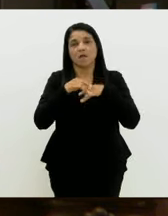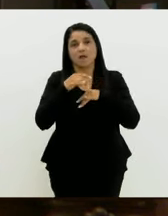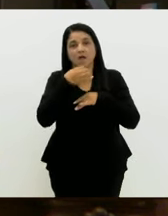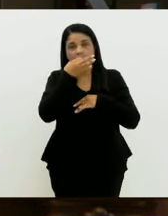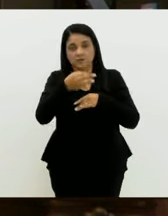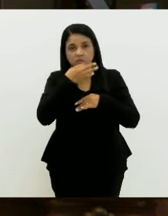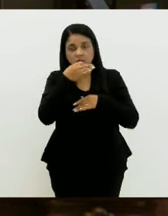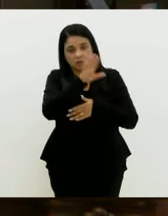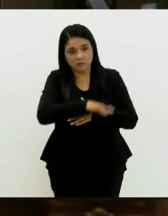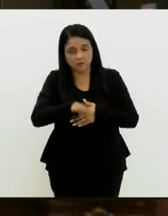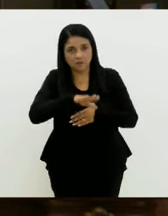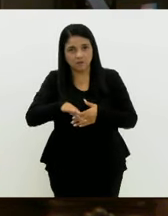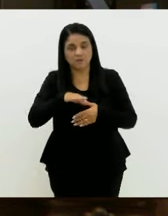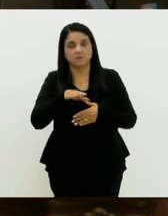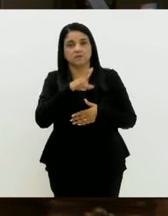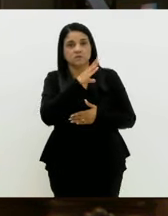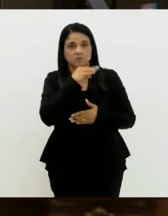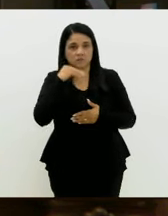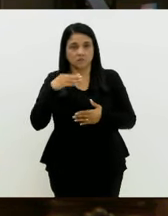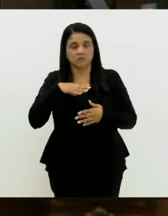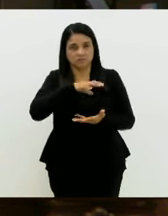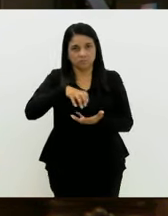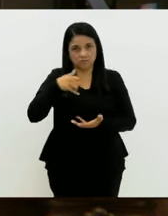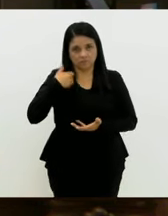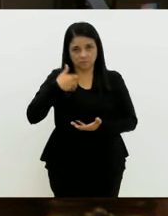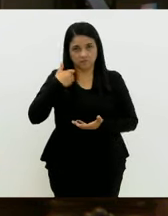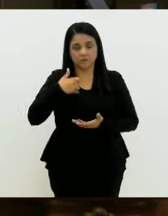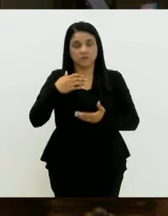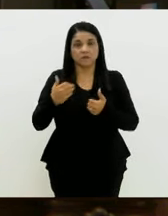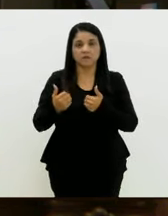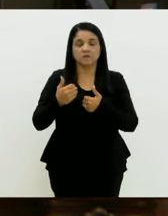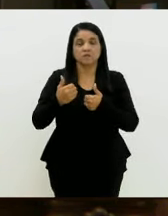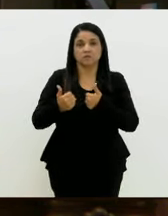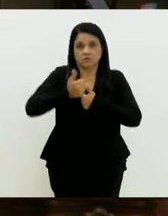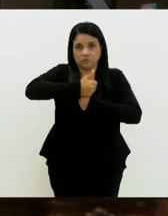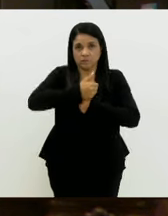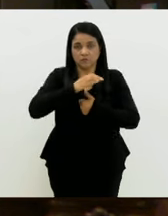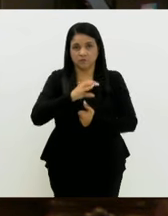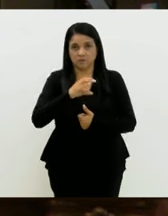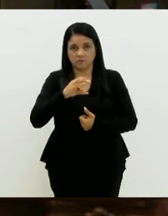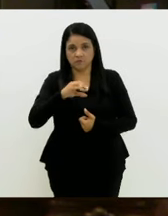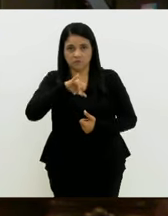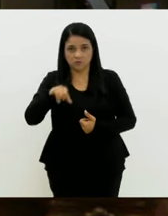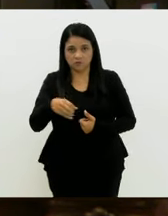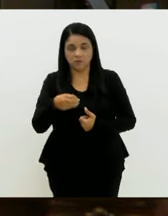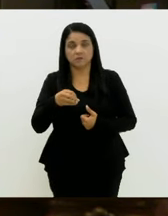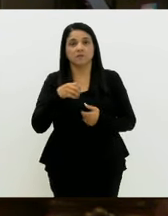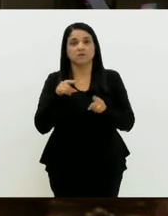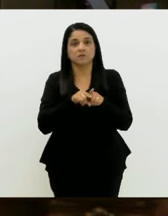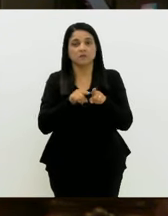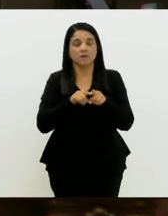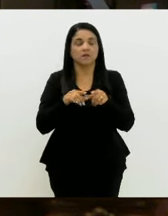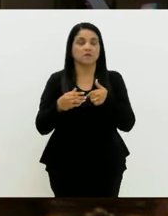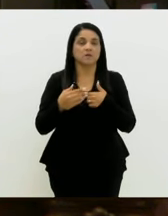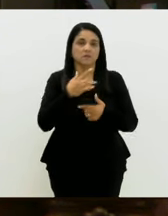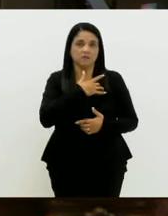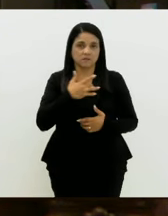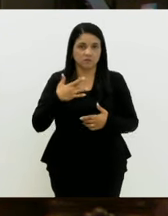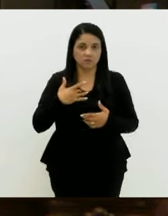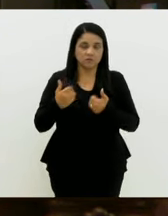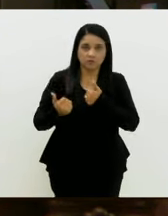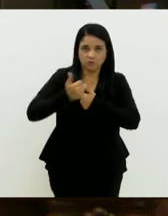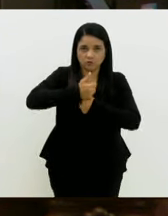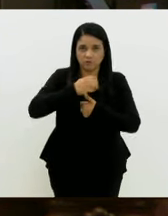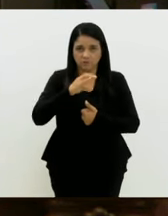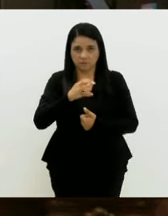Adolescente e Idoso, favorável com substitutivo da CCJ, de Saúde, favorável com substitutivo da CCJ, e